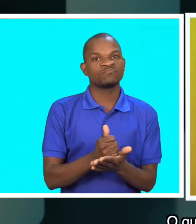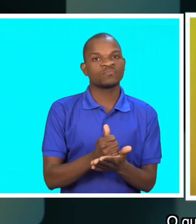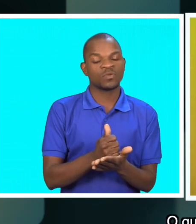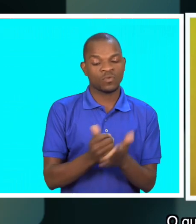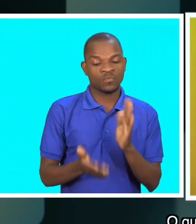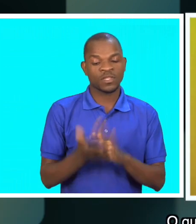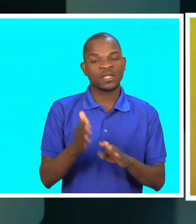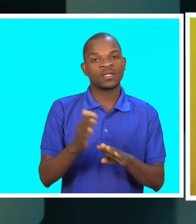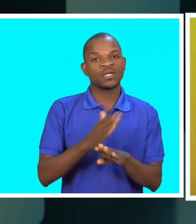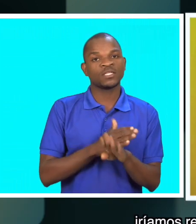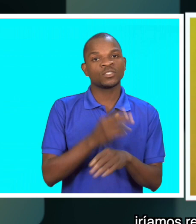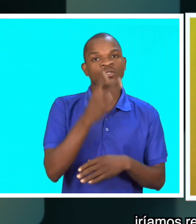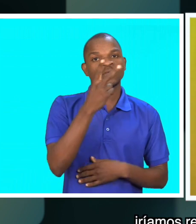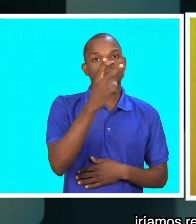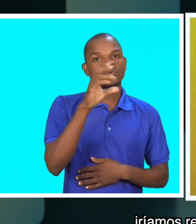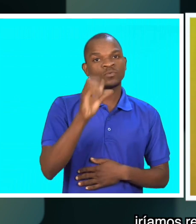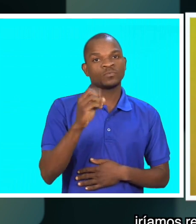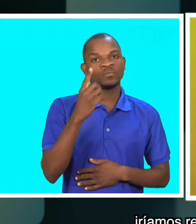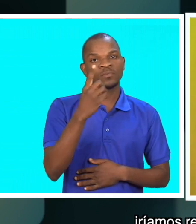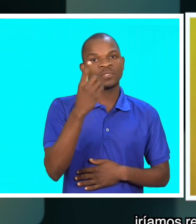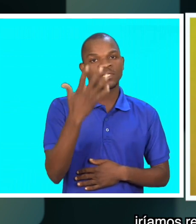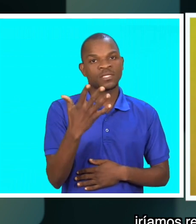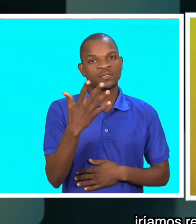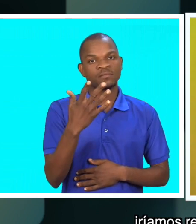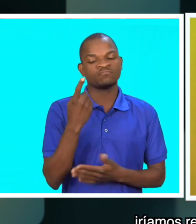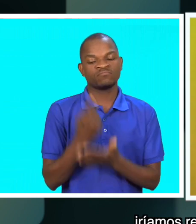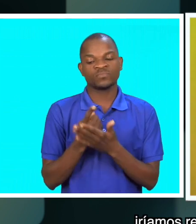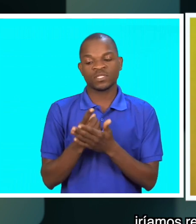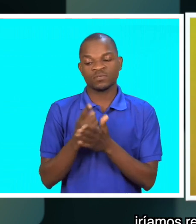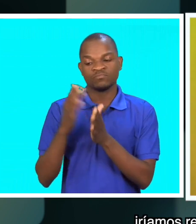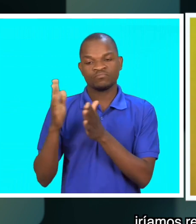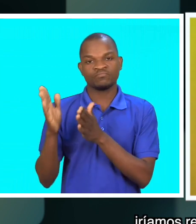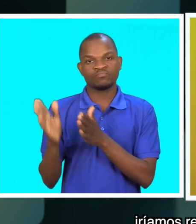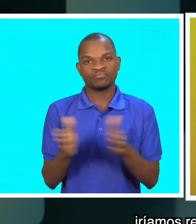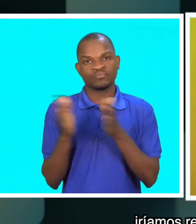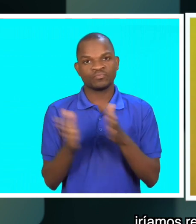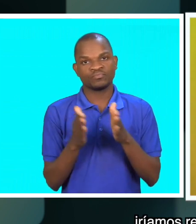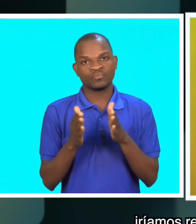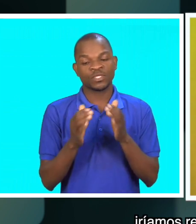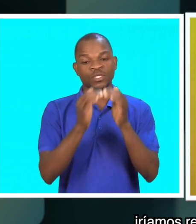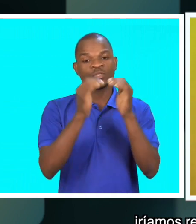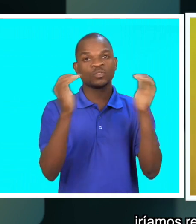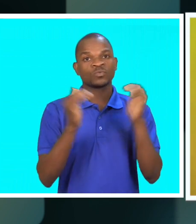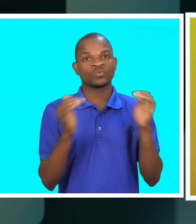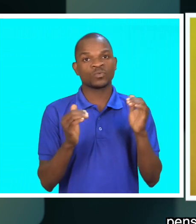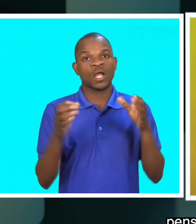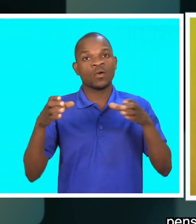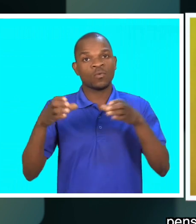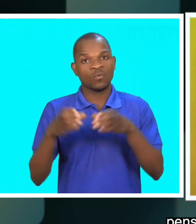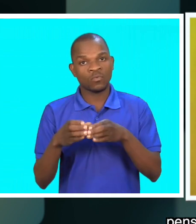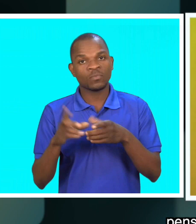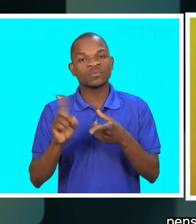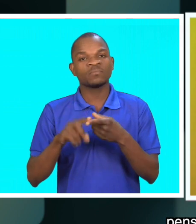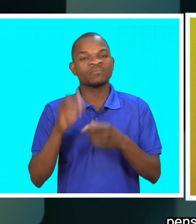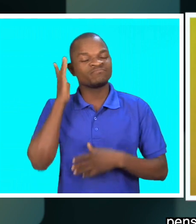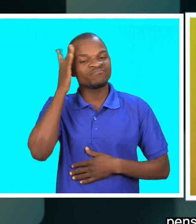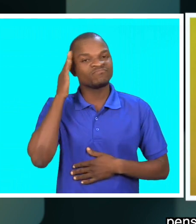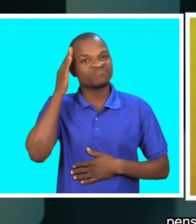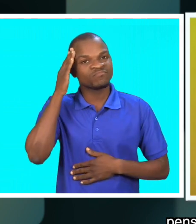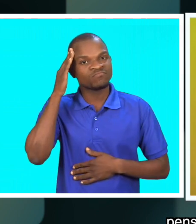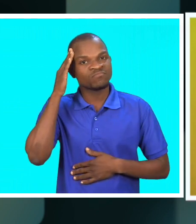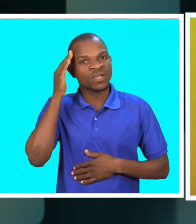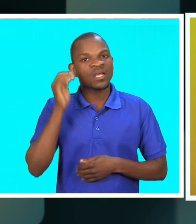que, a partir de 2015, nós iríamos estruturar a equipa, pensando nas jogadoras mais novas, pensando no